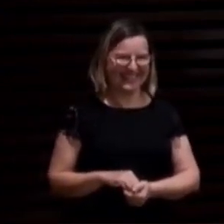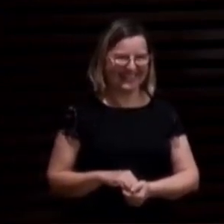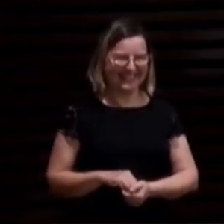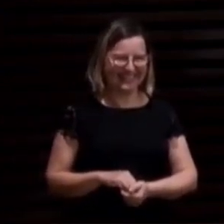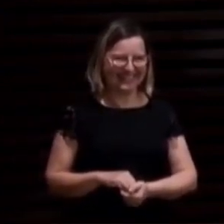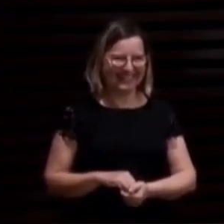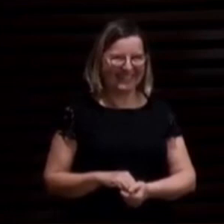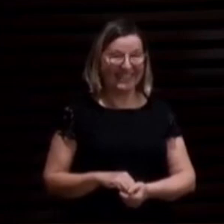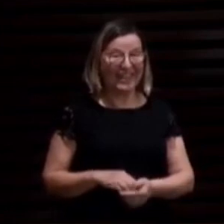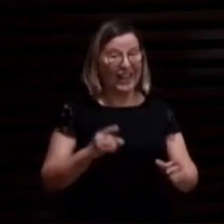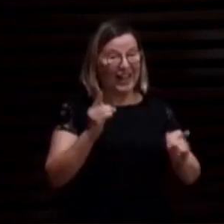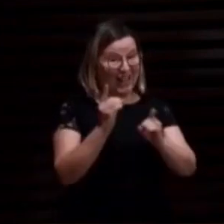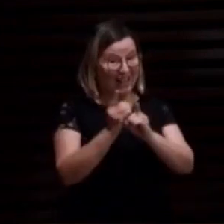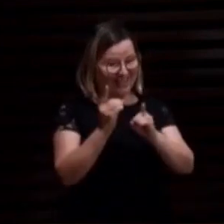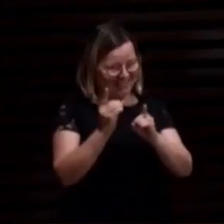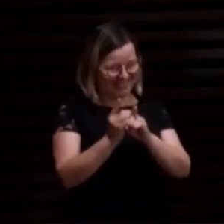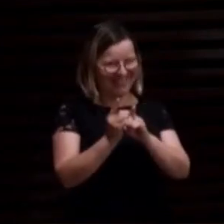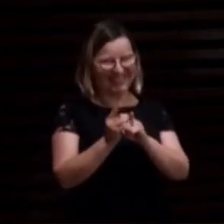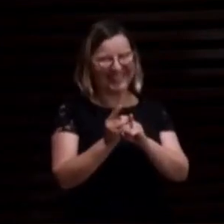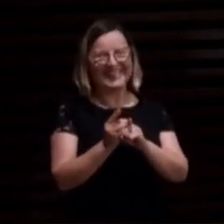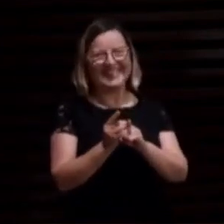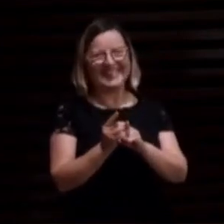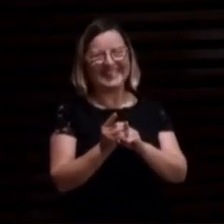Os discípulos de Jesus estavam...